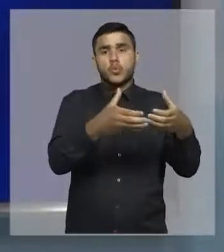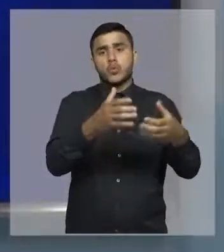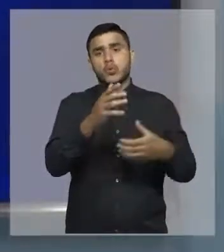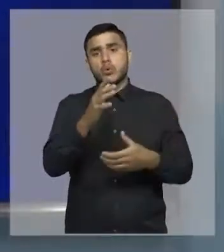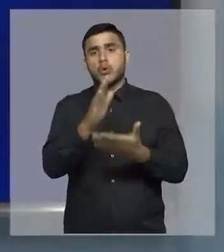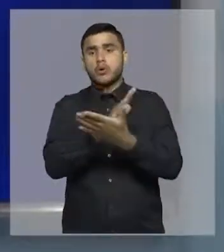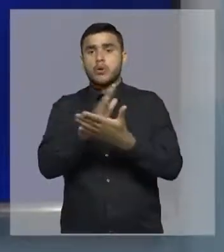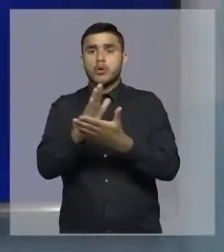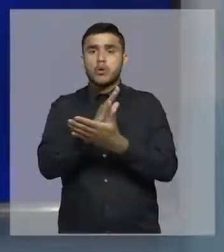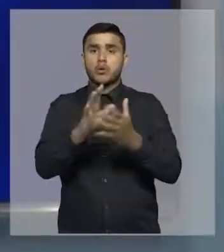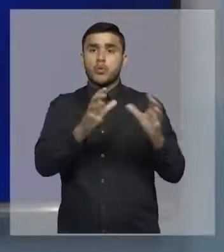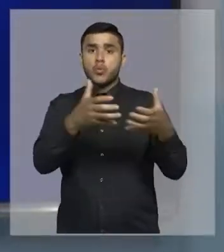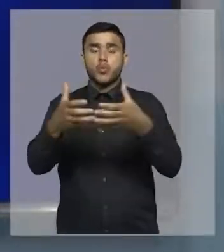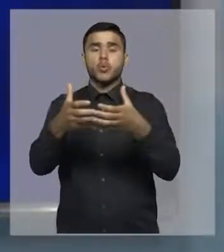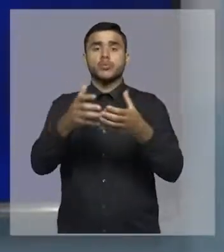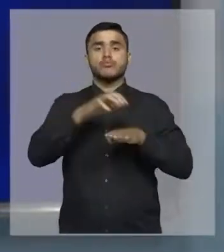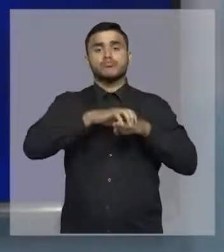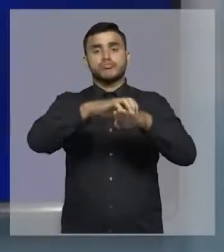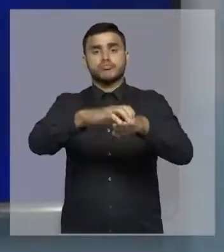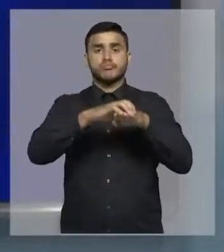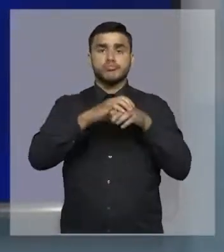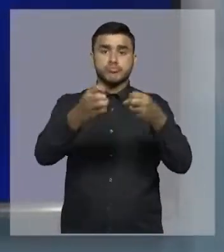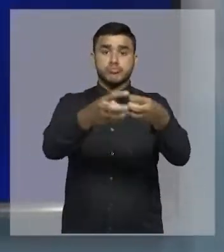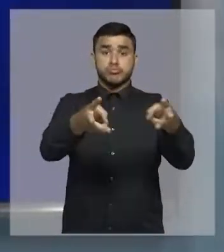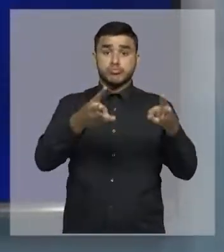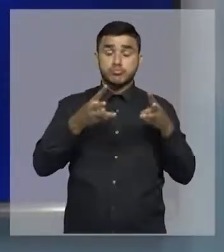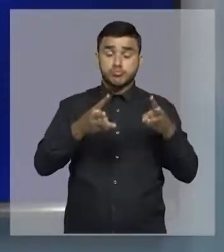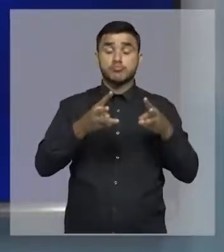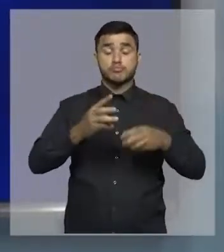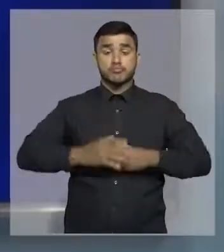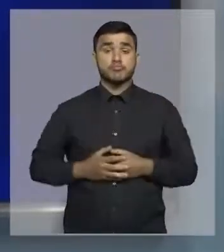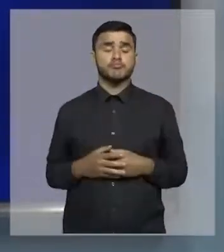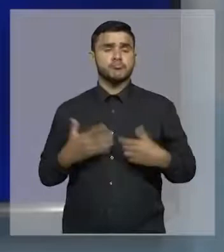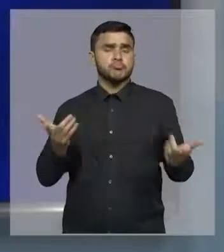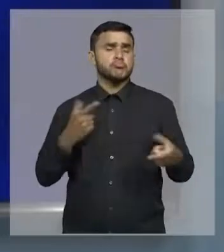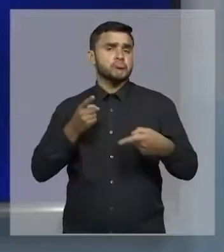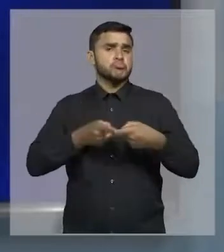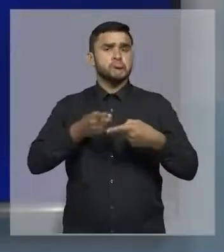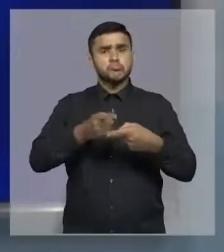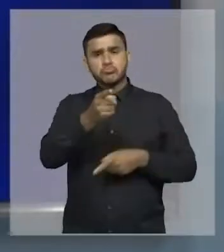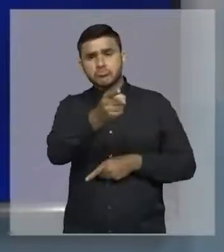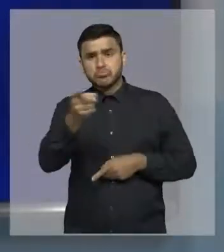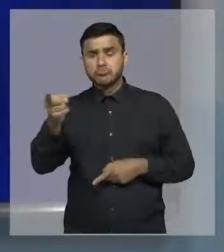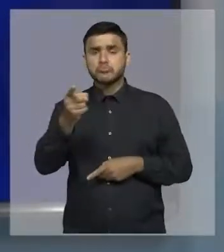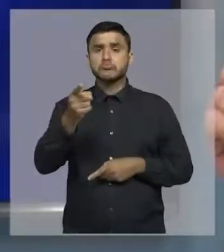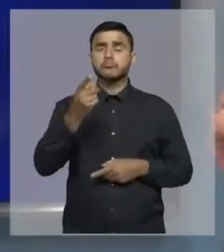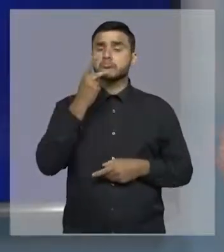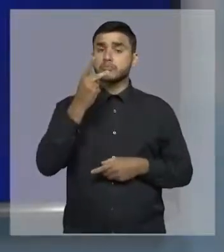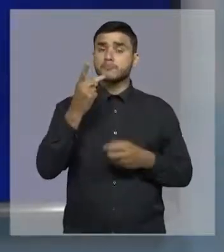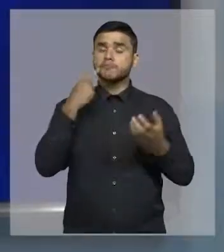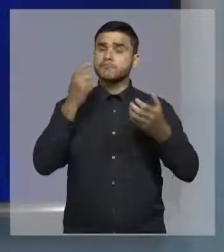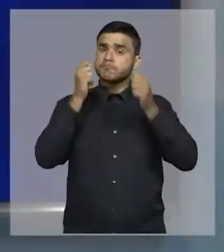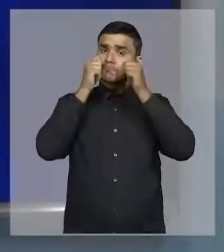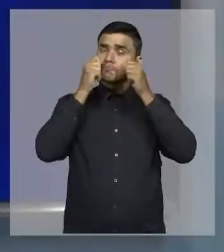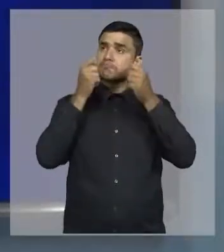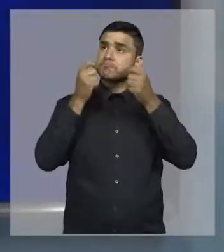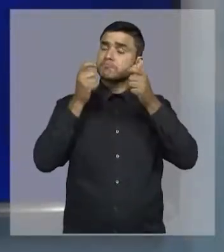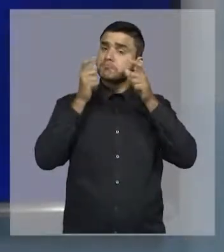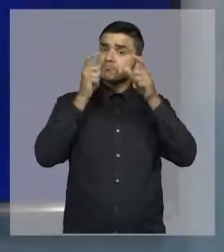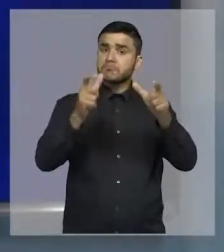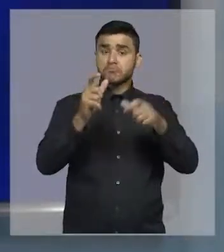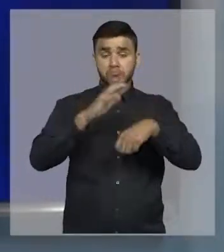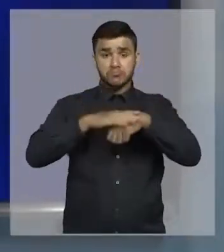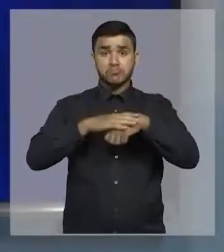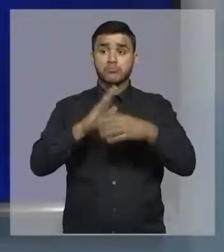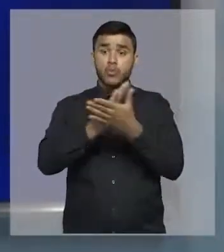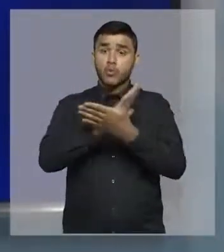médias e grandes transportadoras. Por que estou colocando isso para os senhores? Porque me chamou a atenção um dos